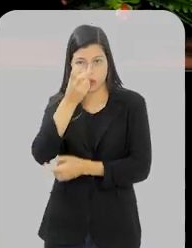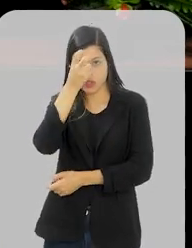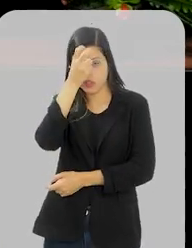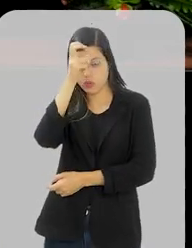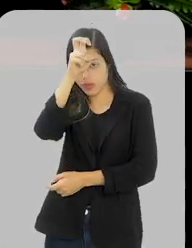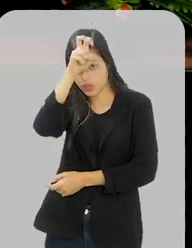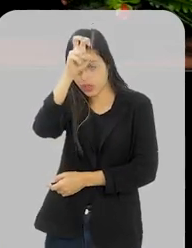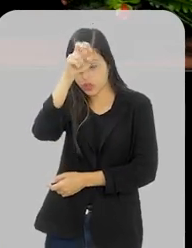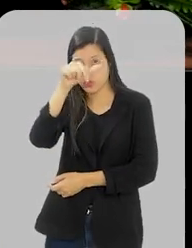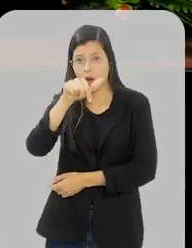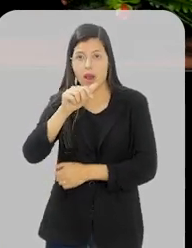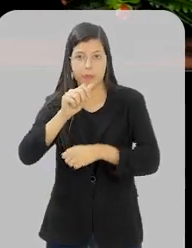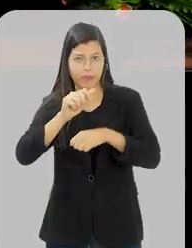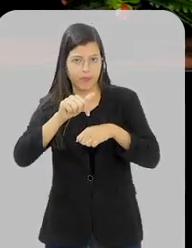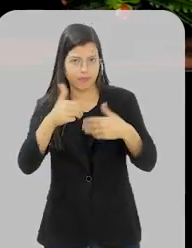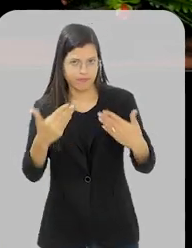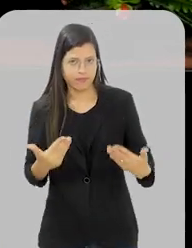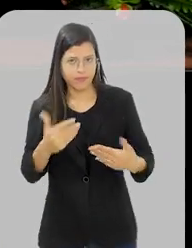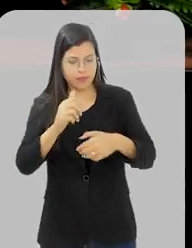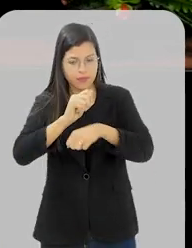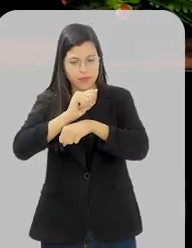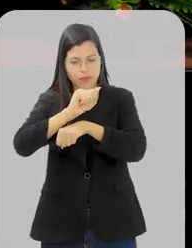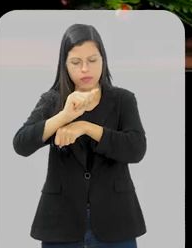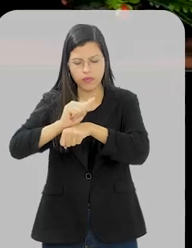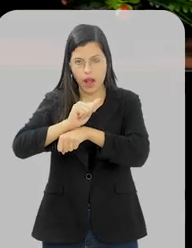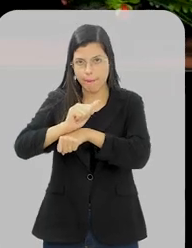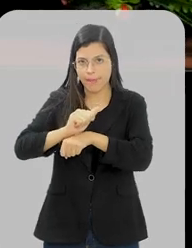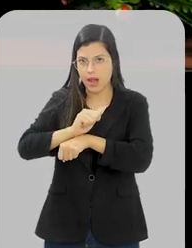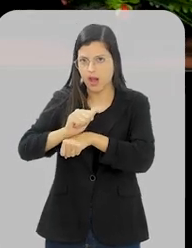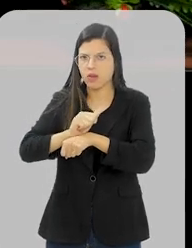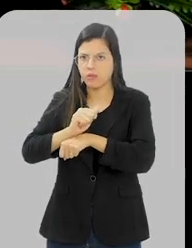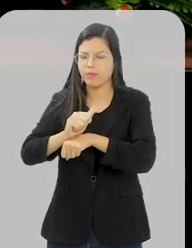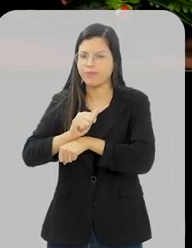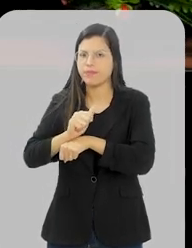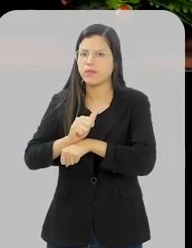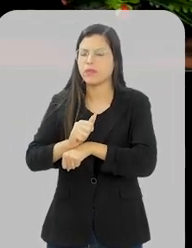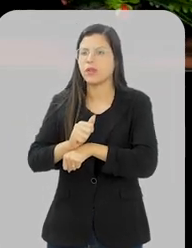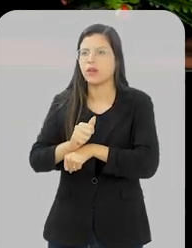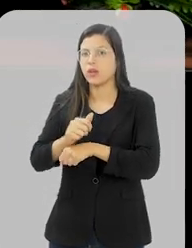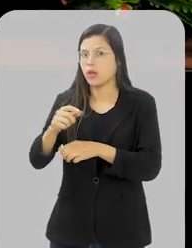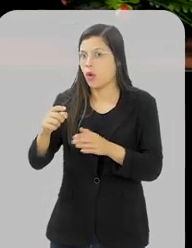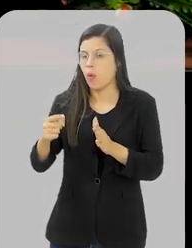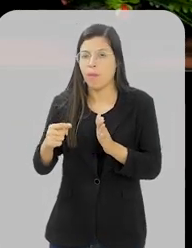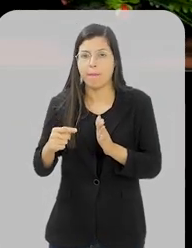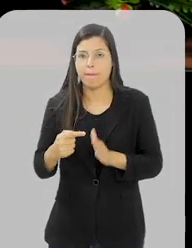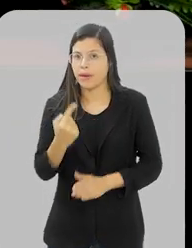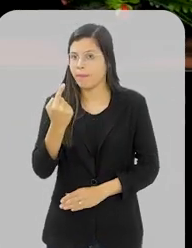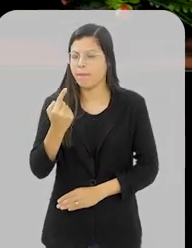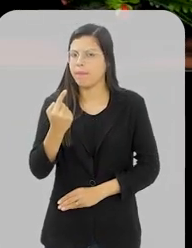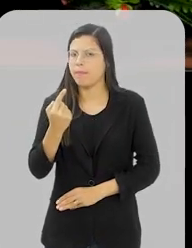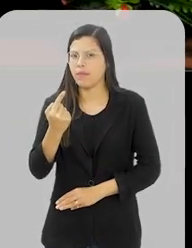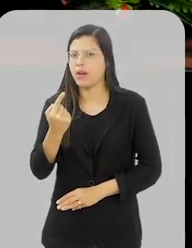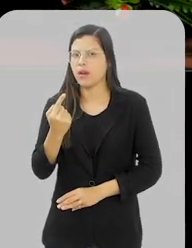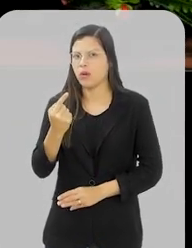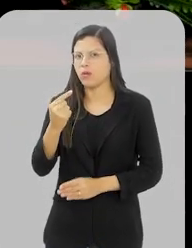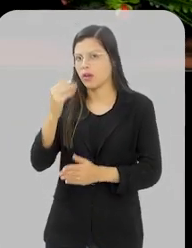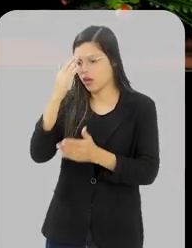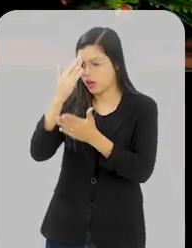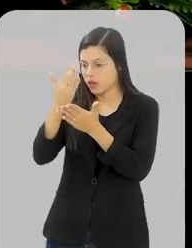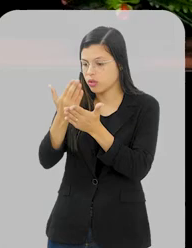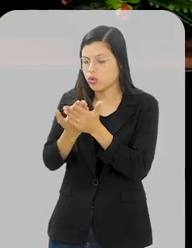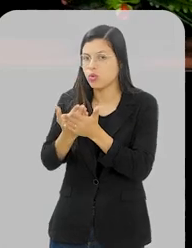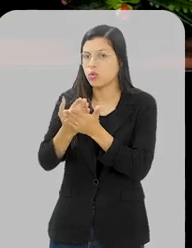Abraão que é o primeiro monoteísta que se tem eh conhecimento né lá que resolveu acreditar em Deus